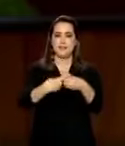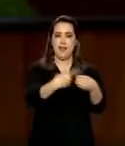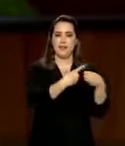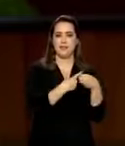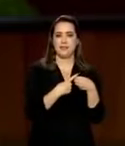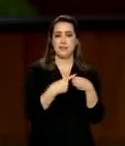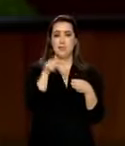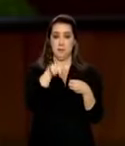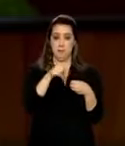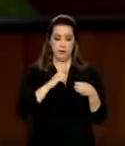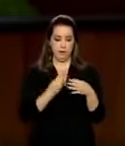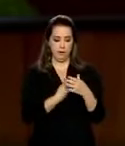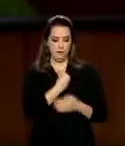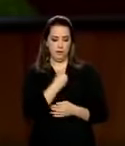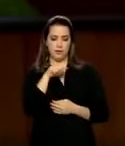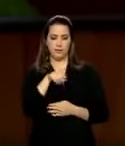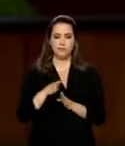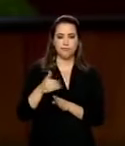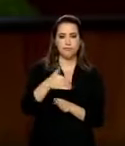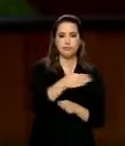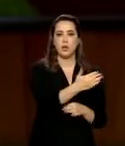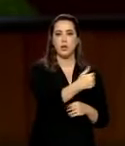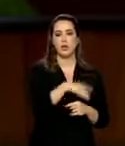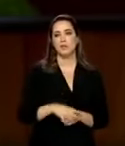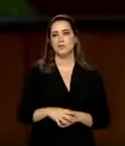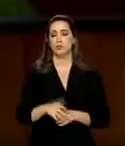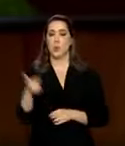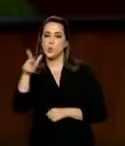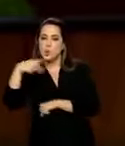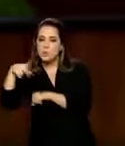fronteira. Bem, o mundo lá fora viu isso, não gostou.